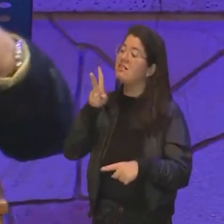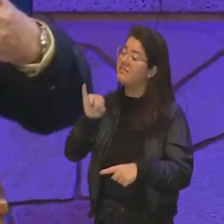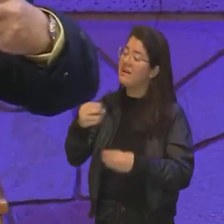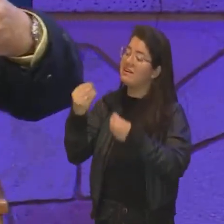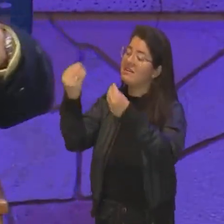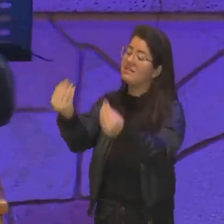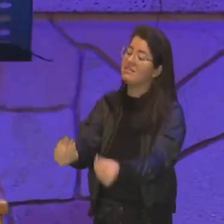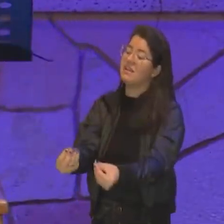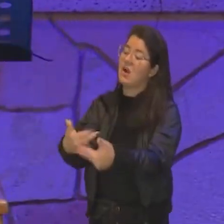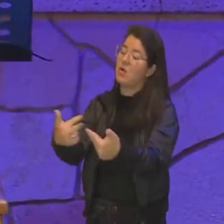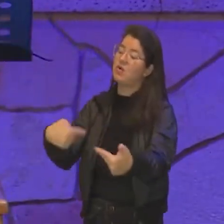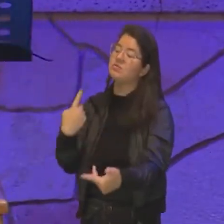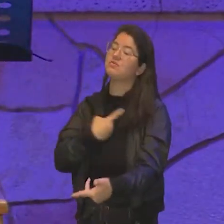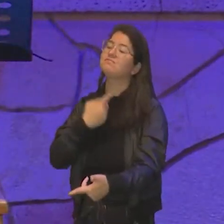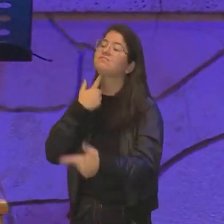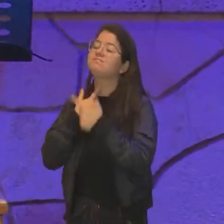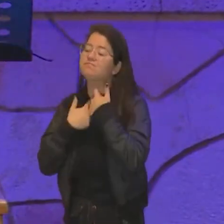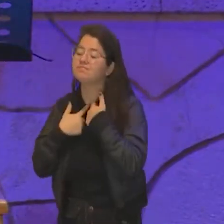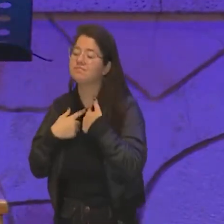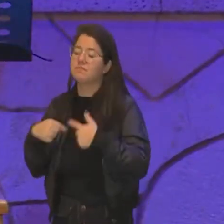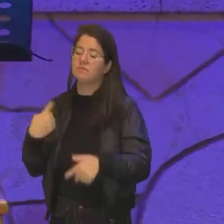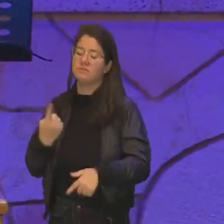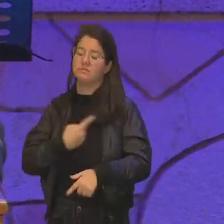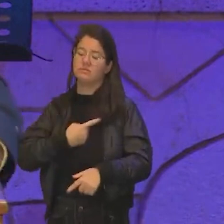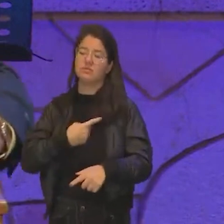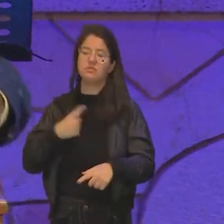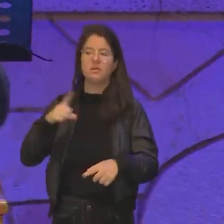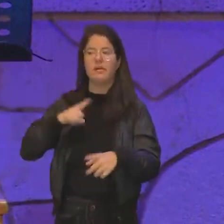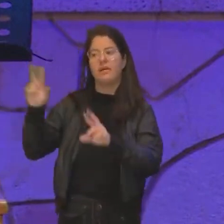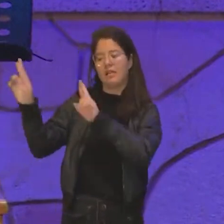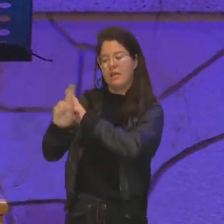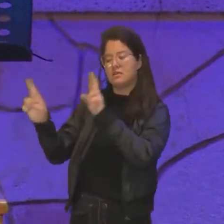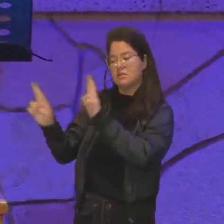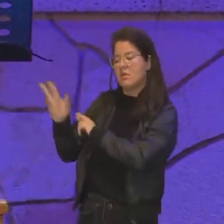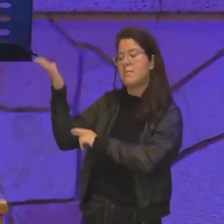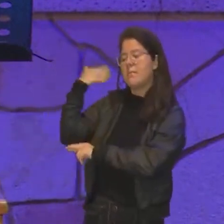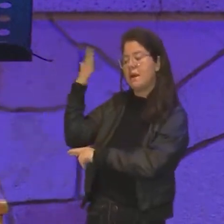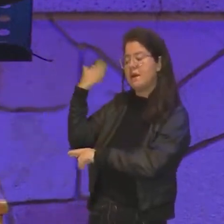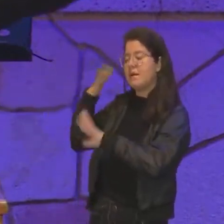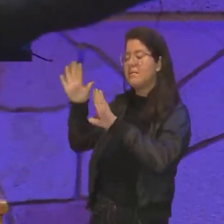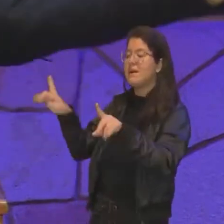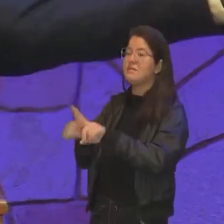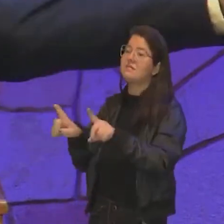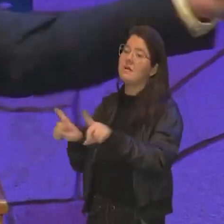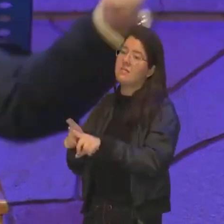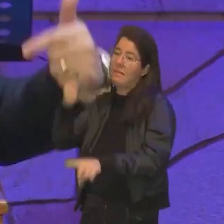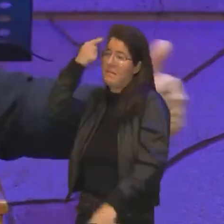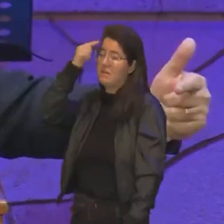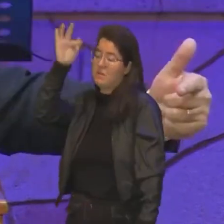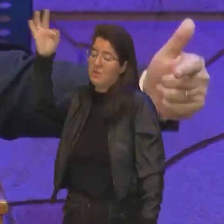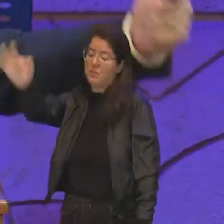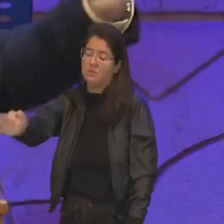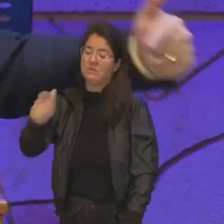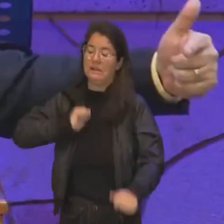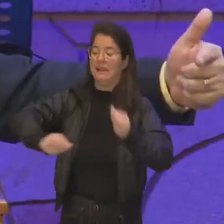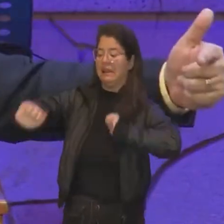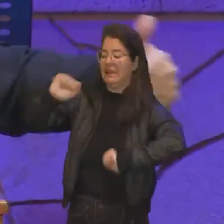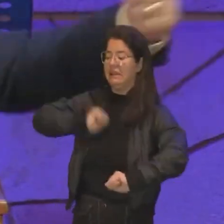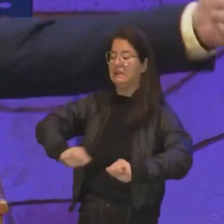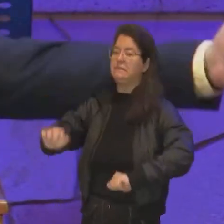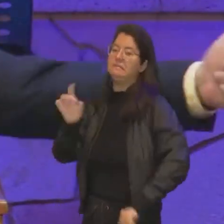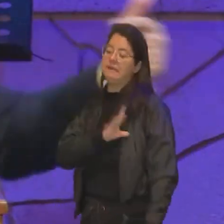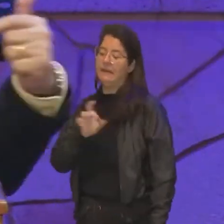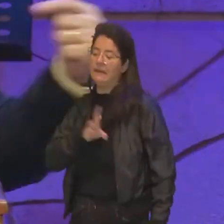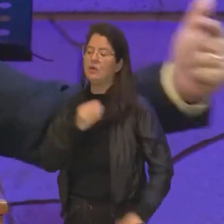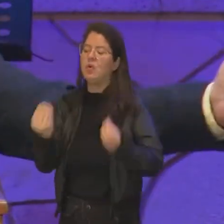todos nós estamos muito ligados não só ao passado, mas nós também estamos ligados ao futuro, gerando ansiedade, gerando medo.